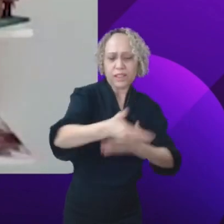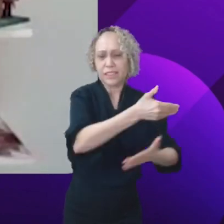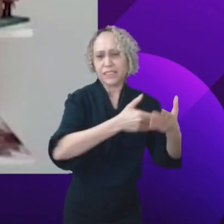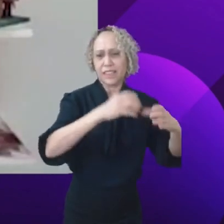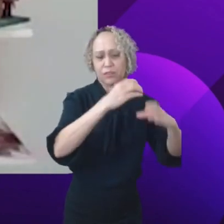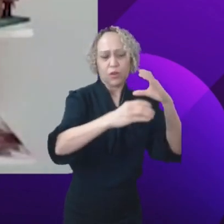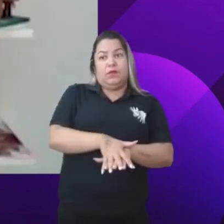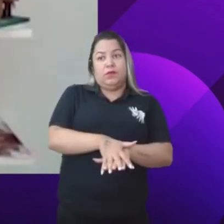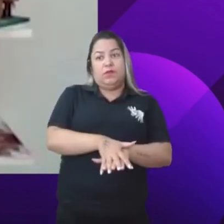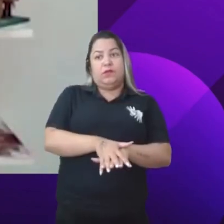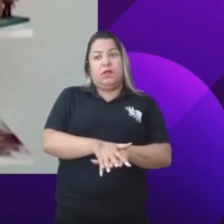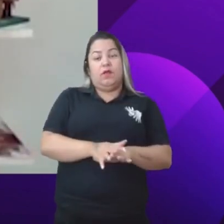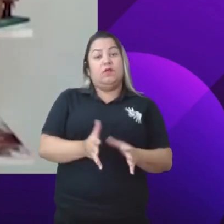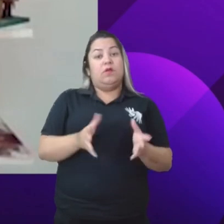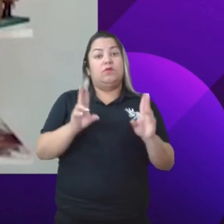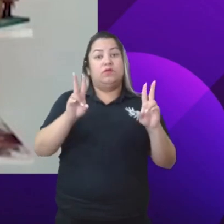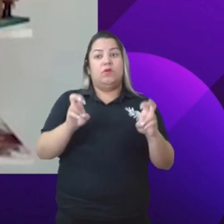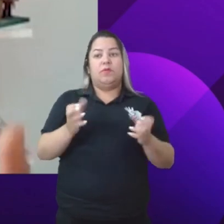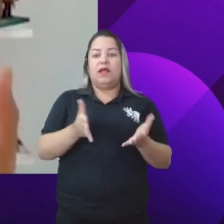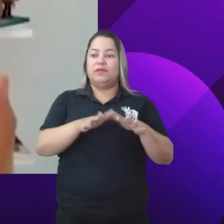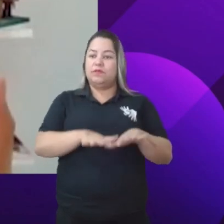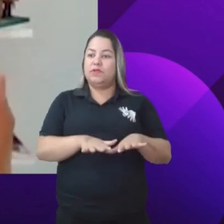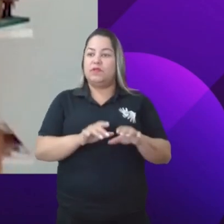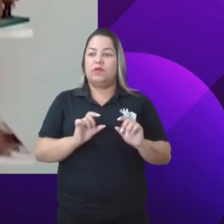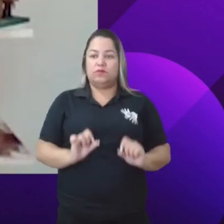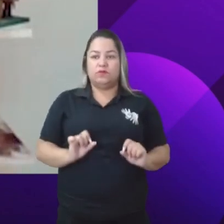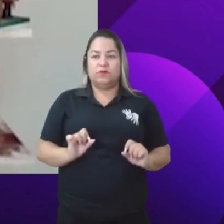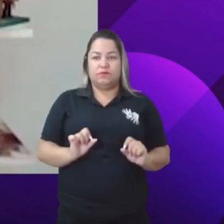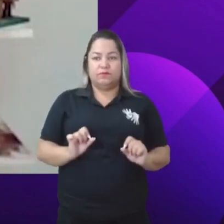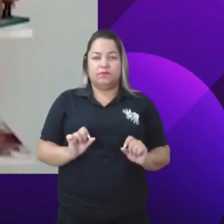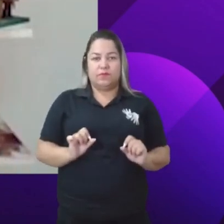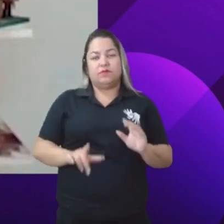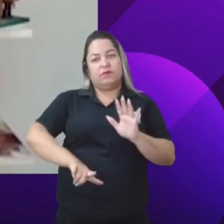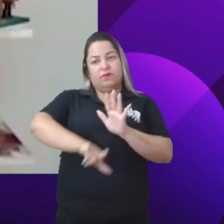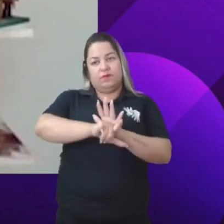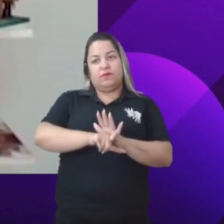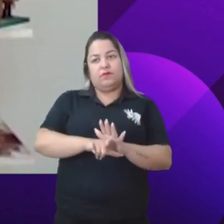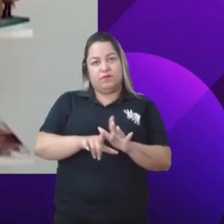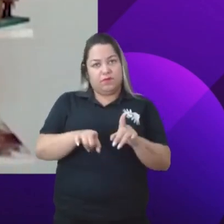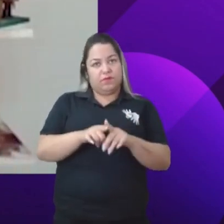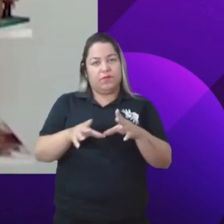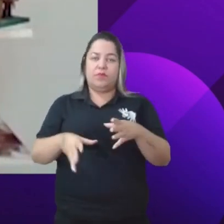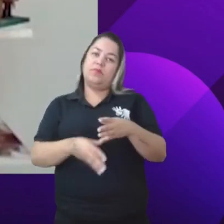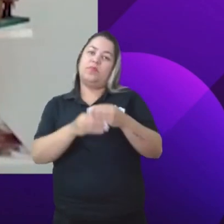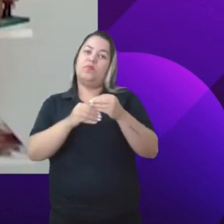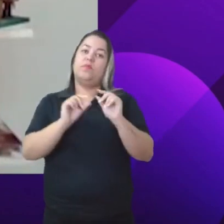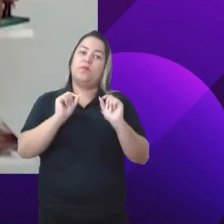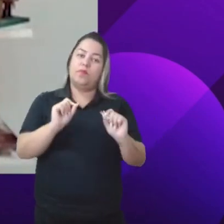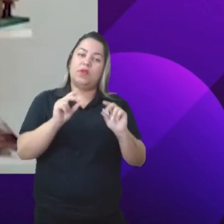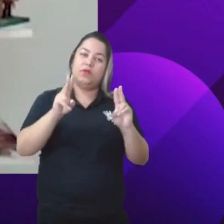com a comunidade surda. Sobre a acessibilidade, essa lei, ela traz também um